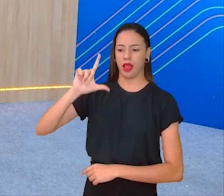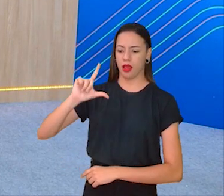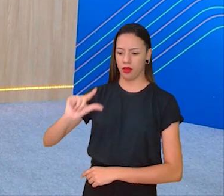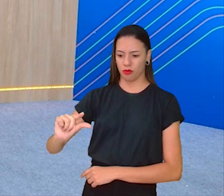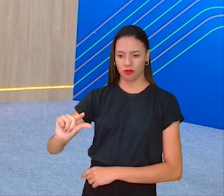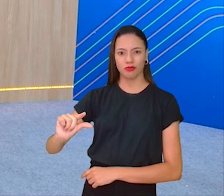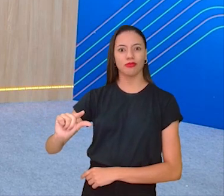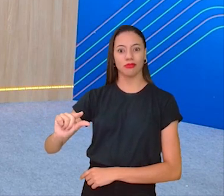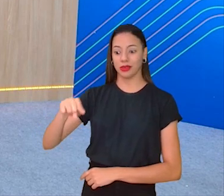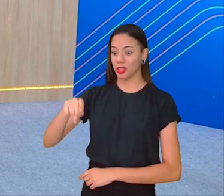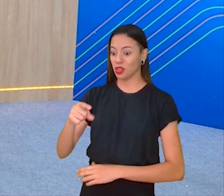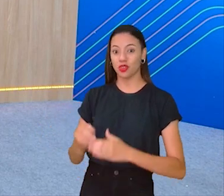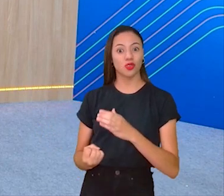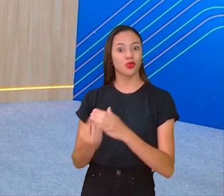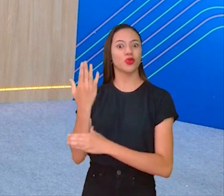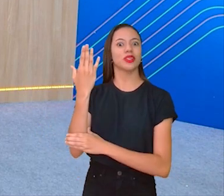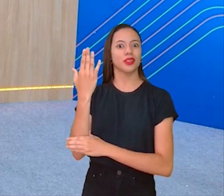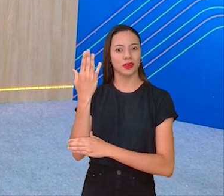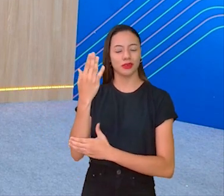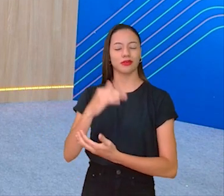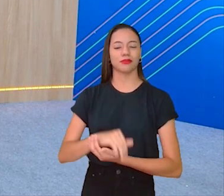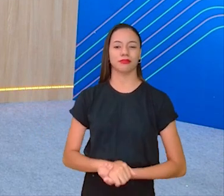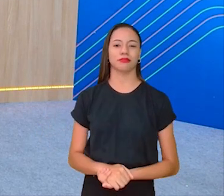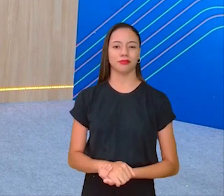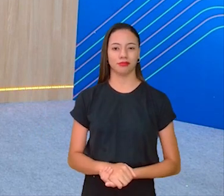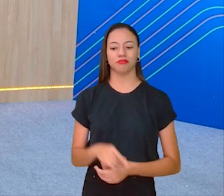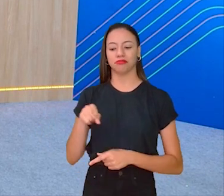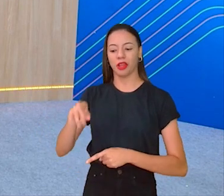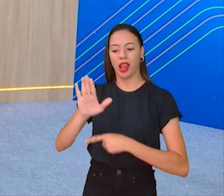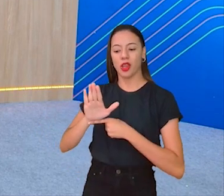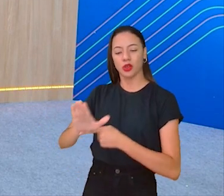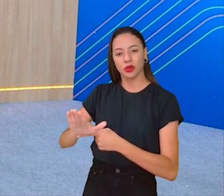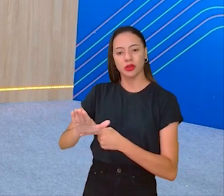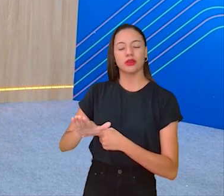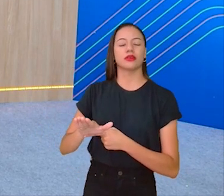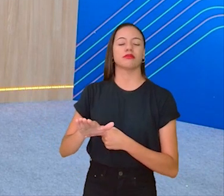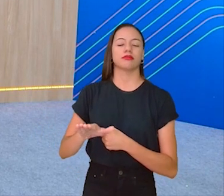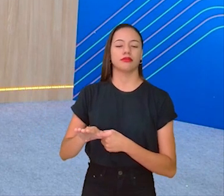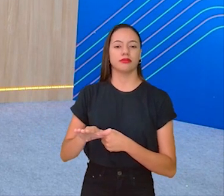Que apareceu. Né? Então, uma forma bem